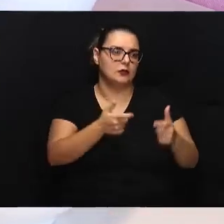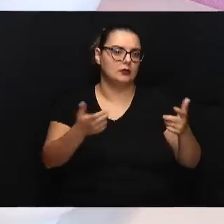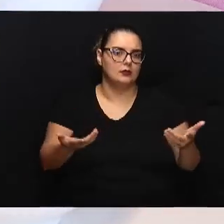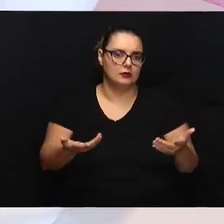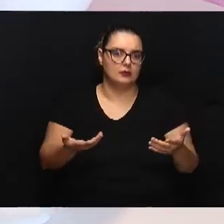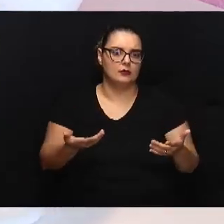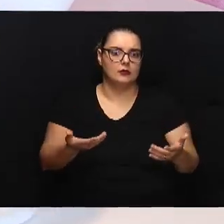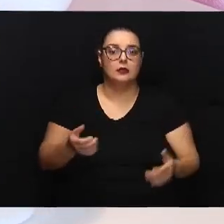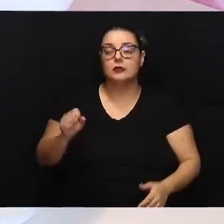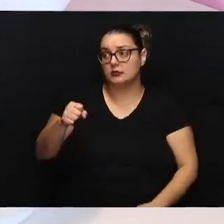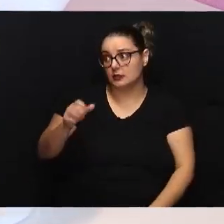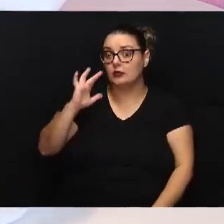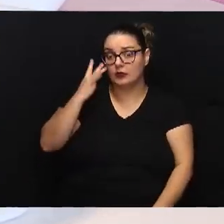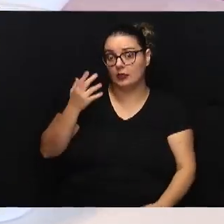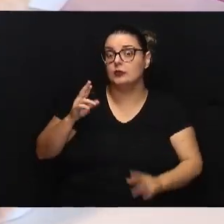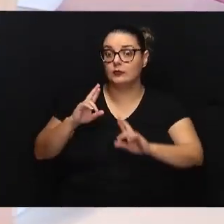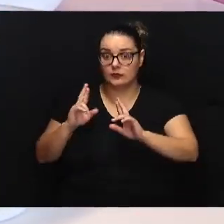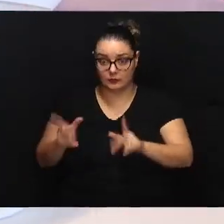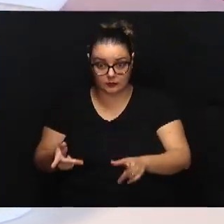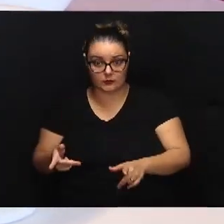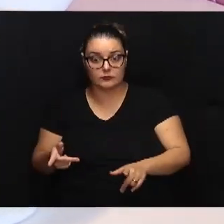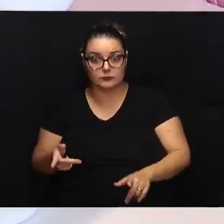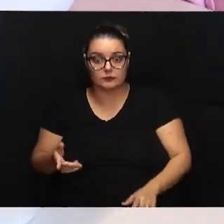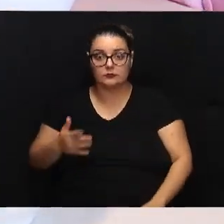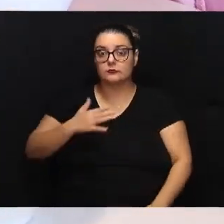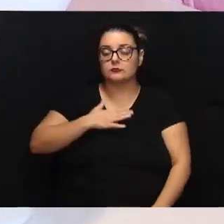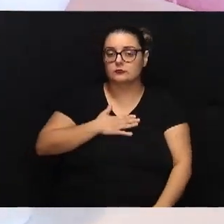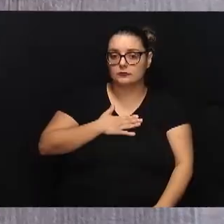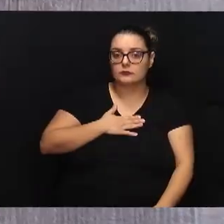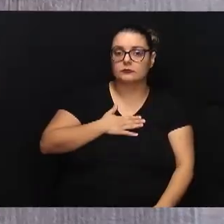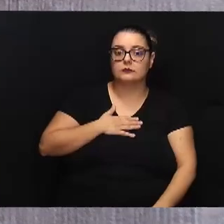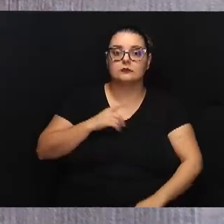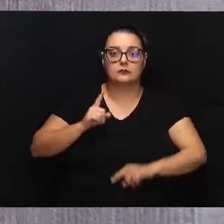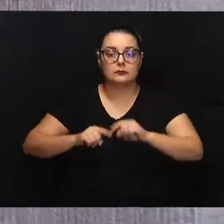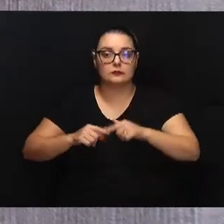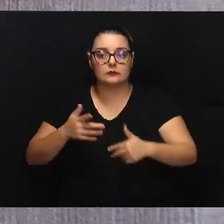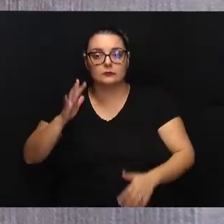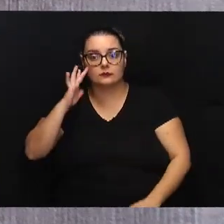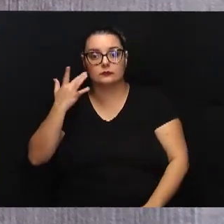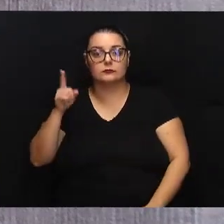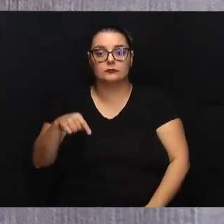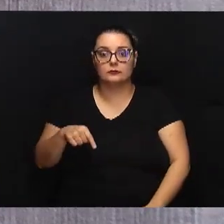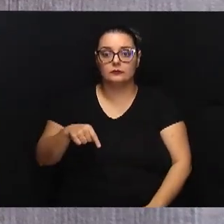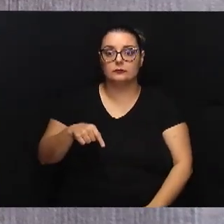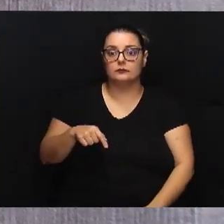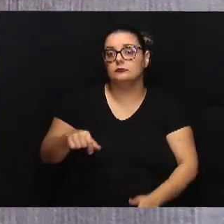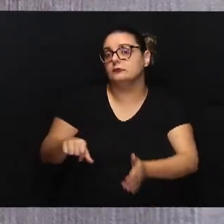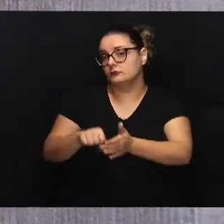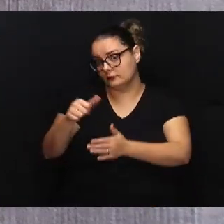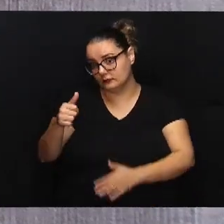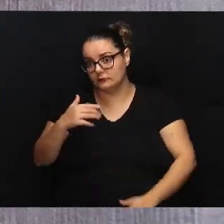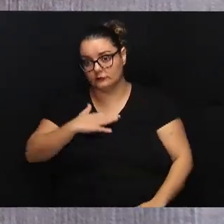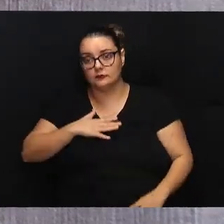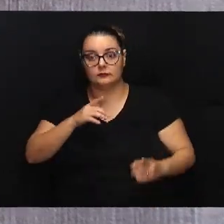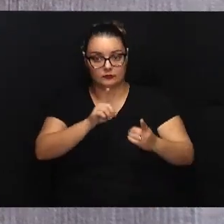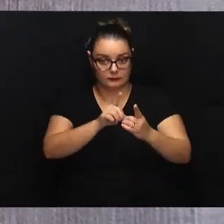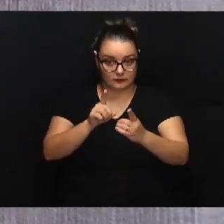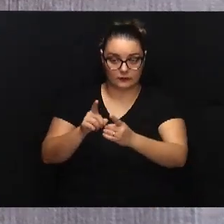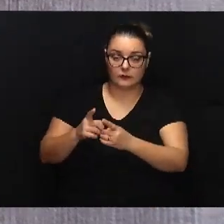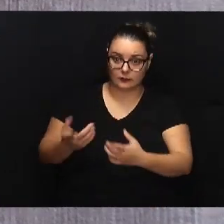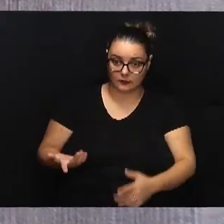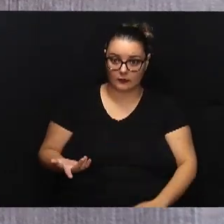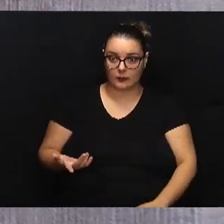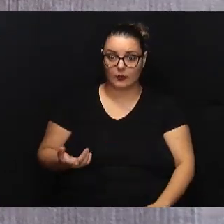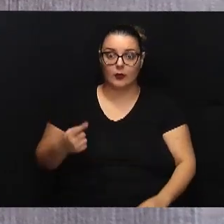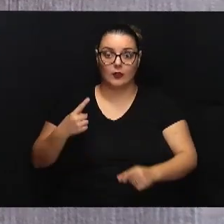o diferencial do meu produto, eu acho que vem primeiramente no meu atendimento, né? Porque eu gosto